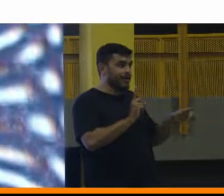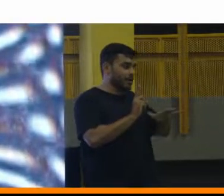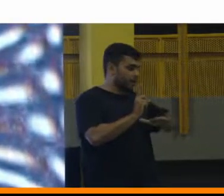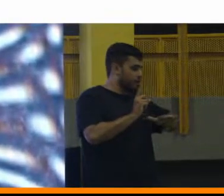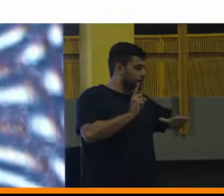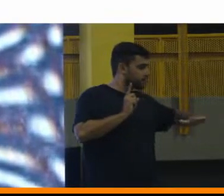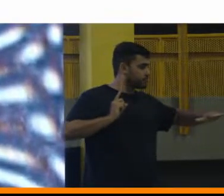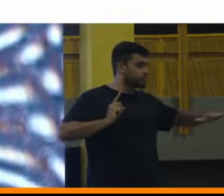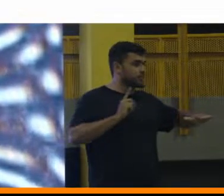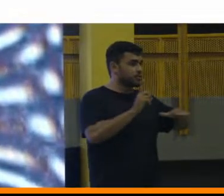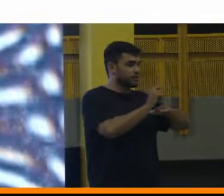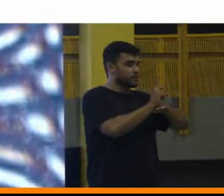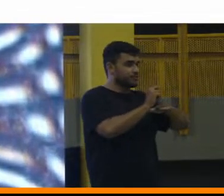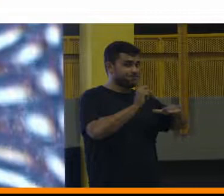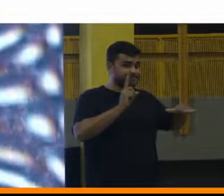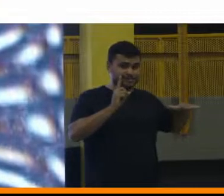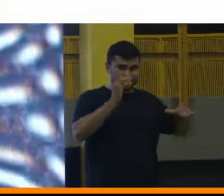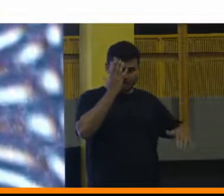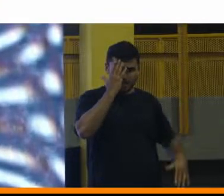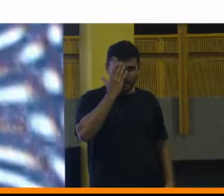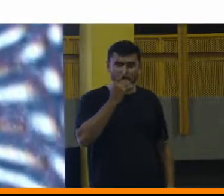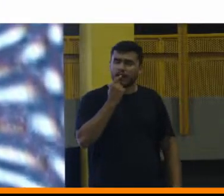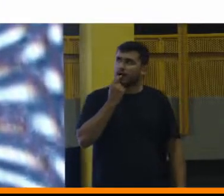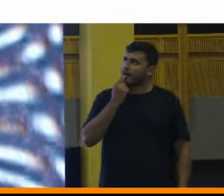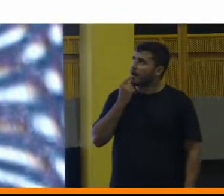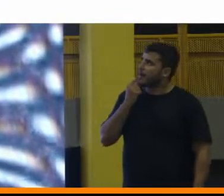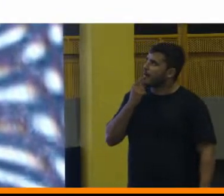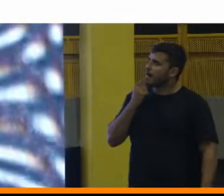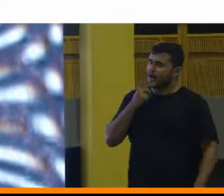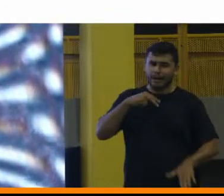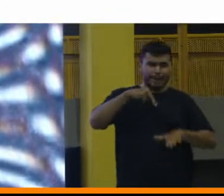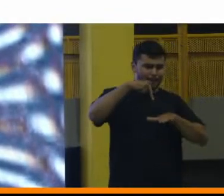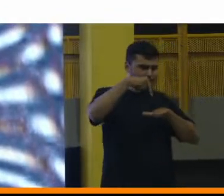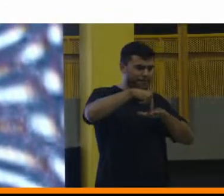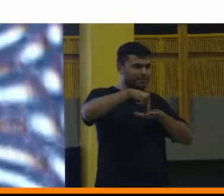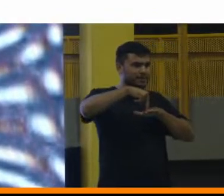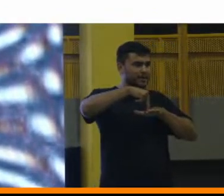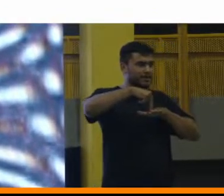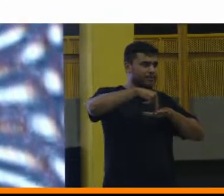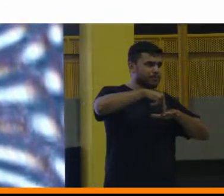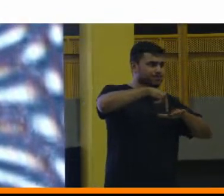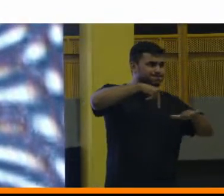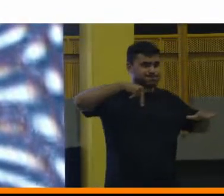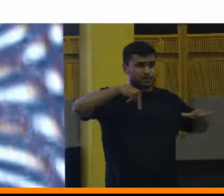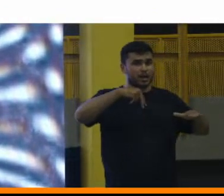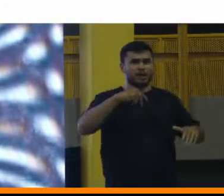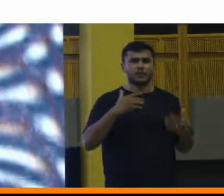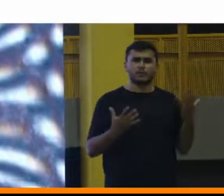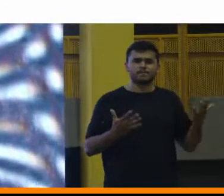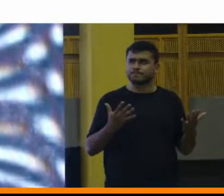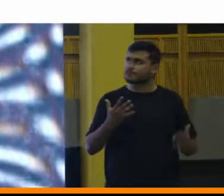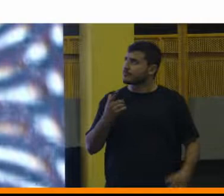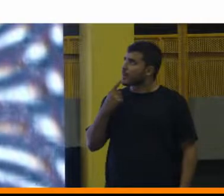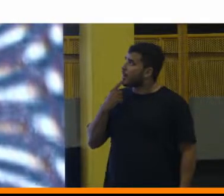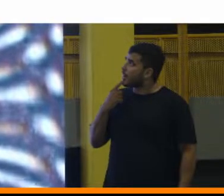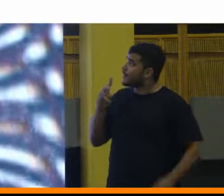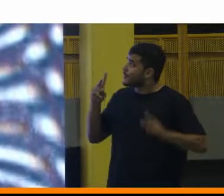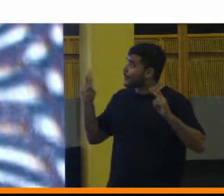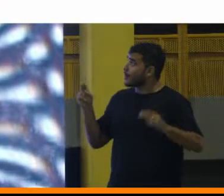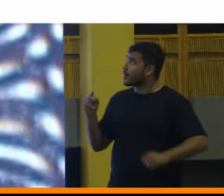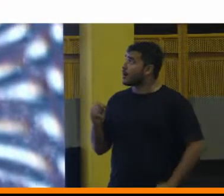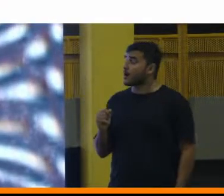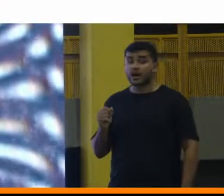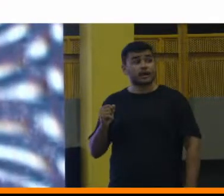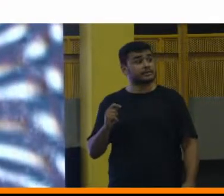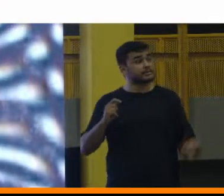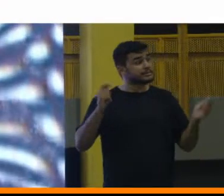aí você vai. Mas aqui no móvel é mais tranquilo, porque no móvel só tem a